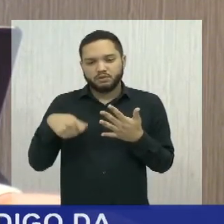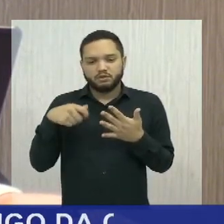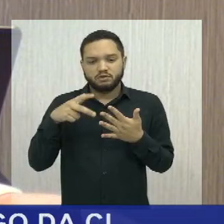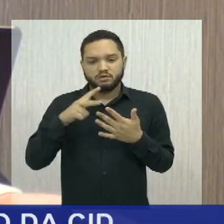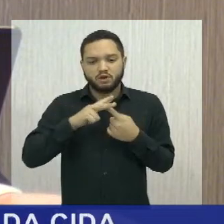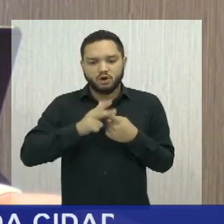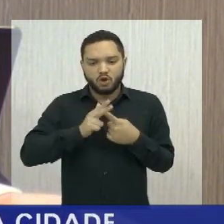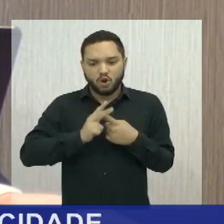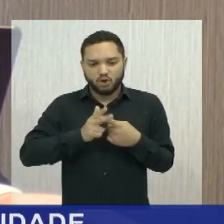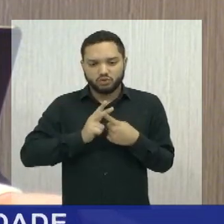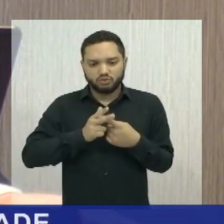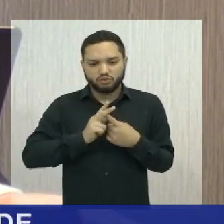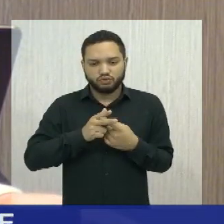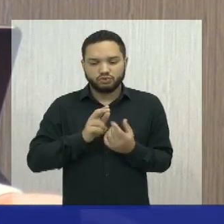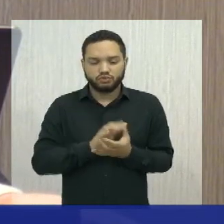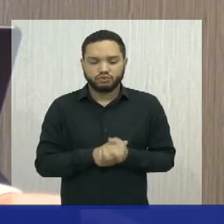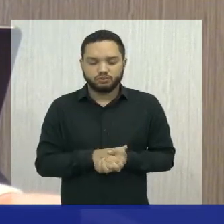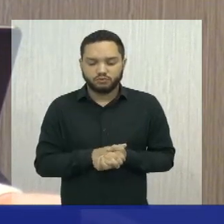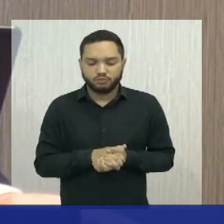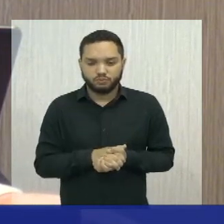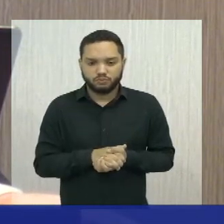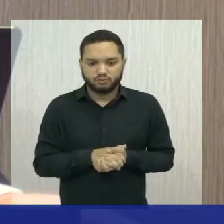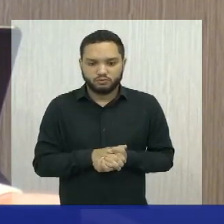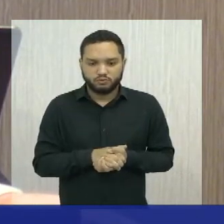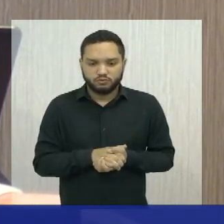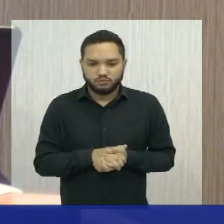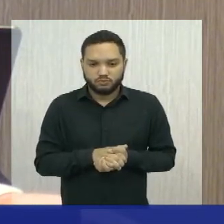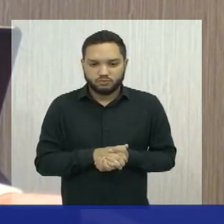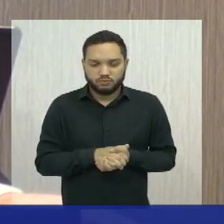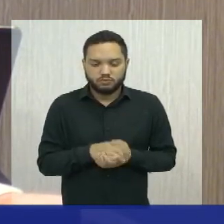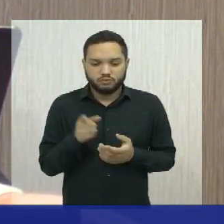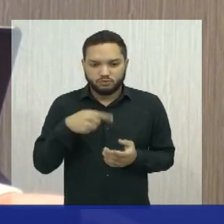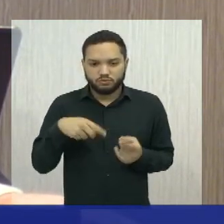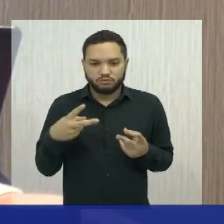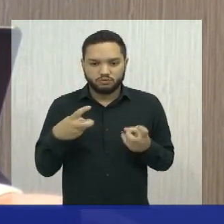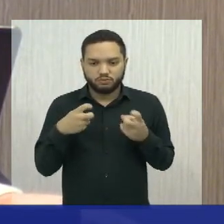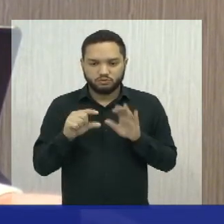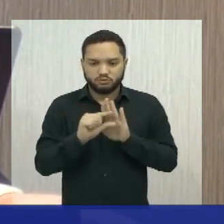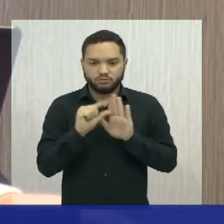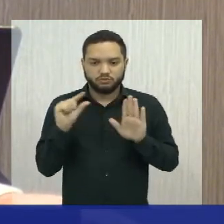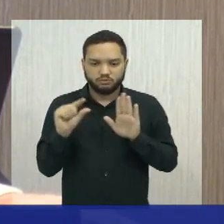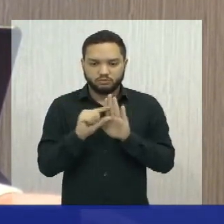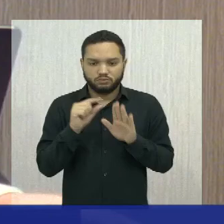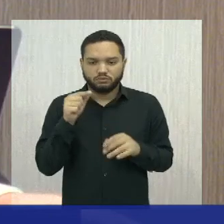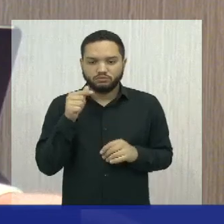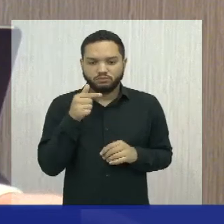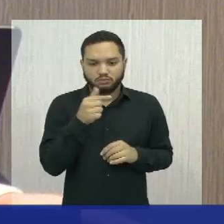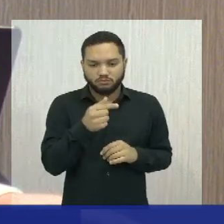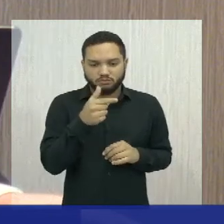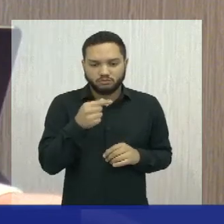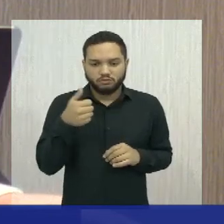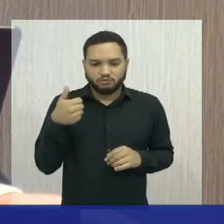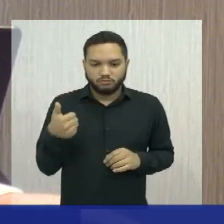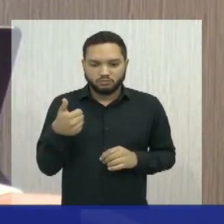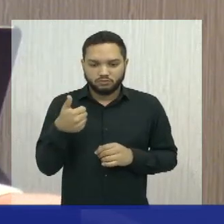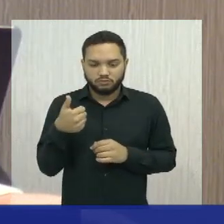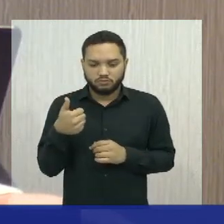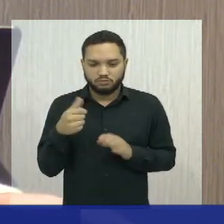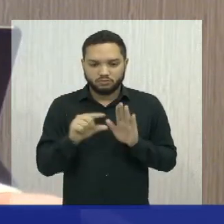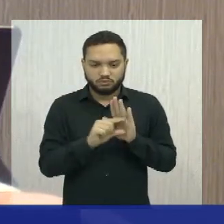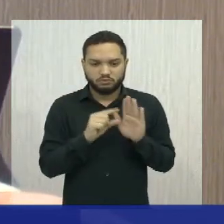técnica legislativa, onde nós vemos que o artigo 771